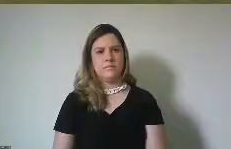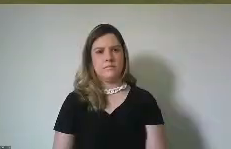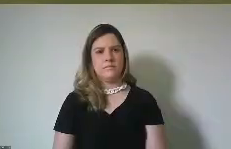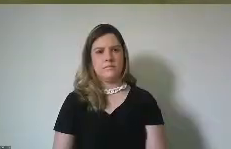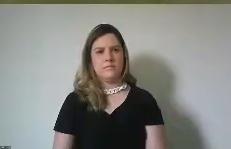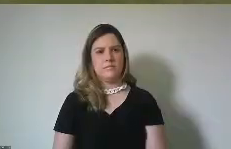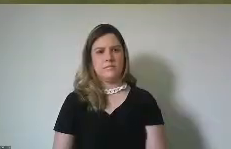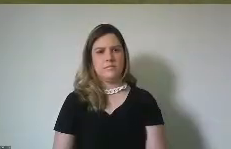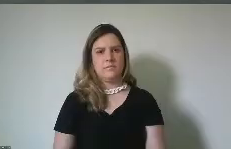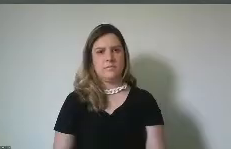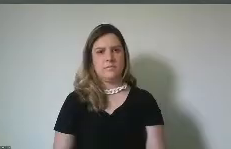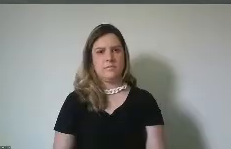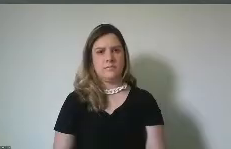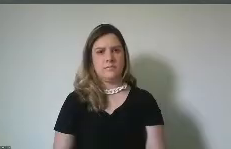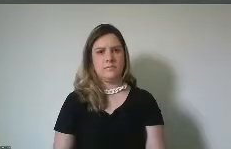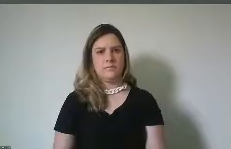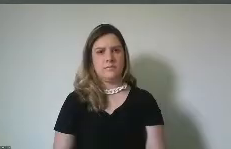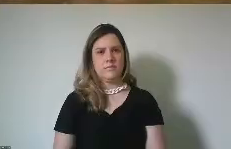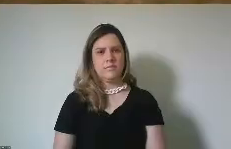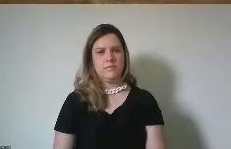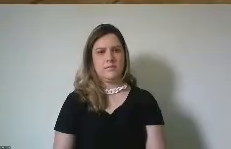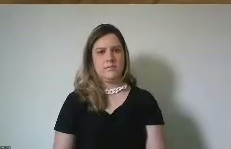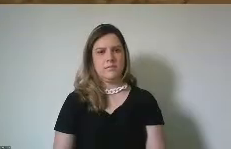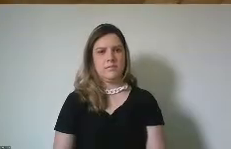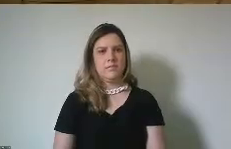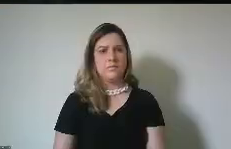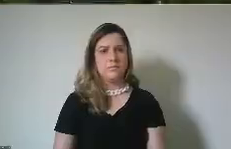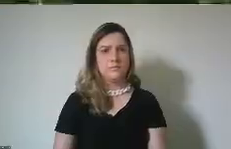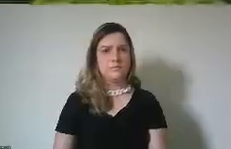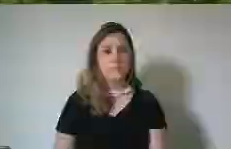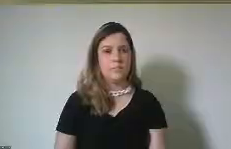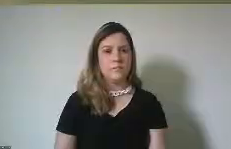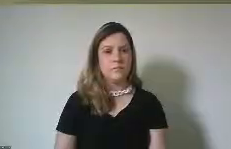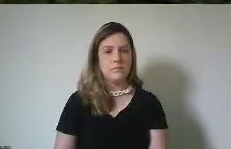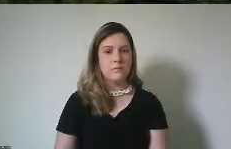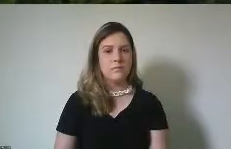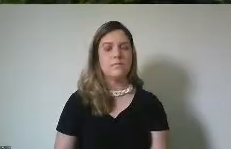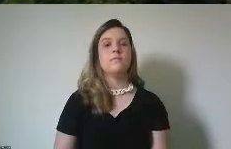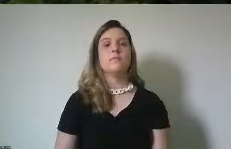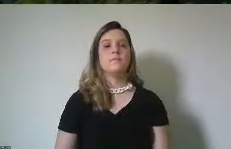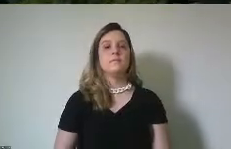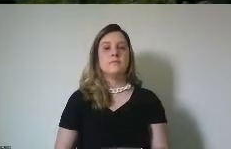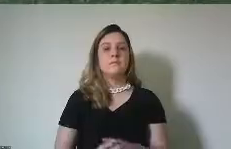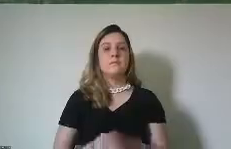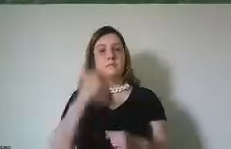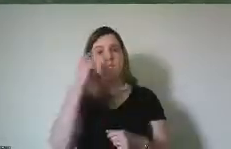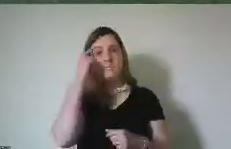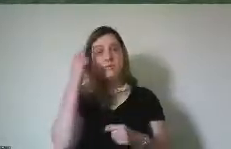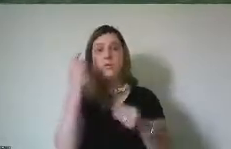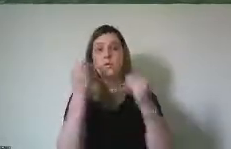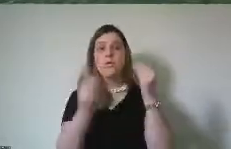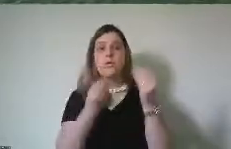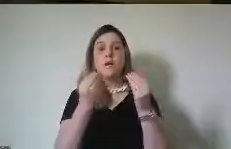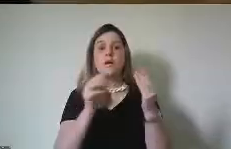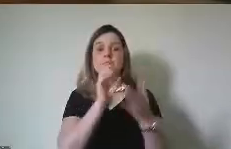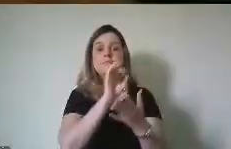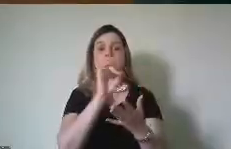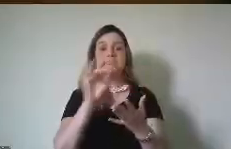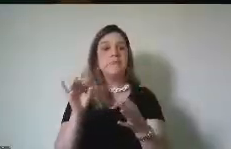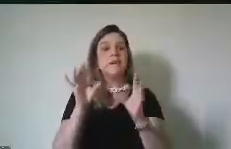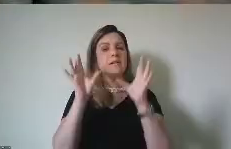vida e do bem-estar das Comunidades pensando com cuidado em cada detalhe